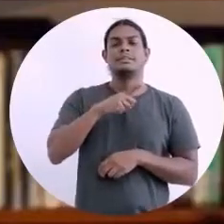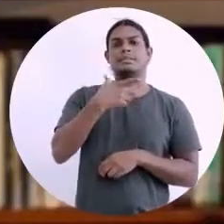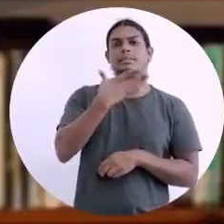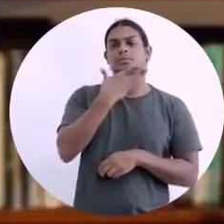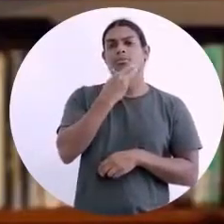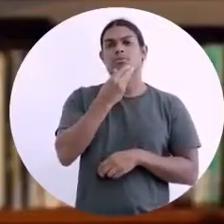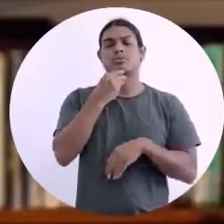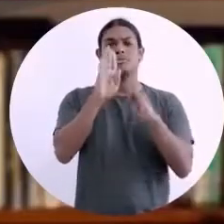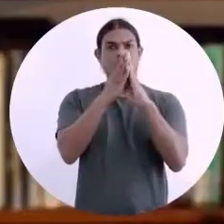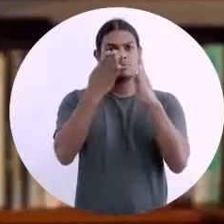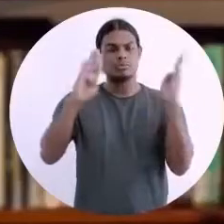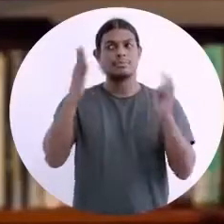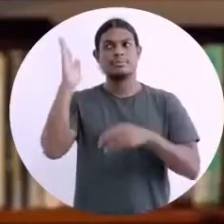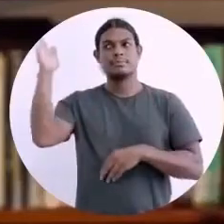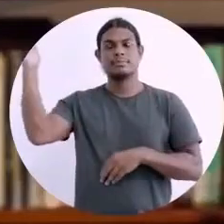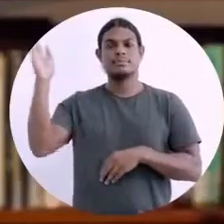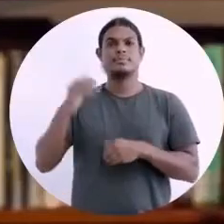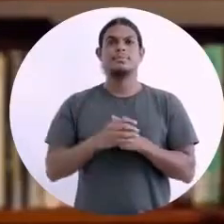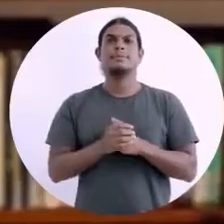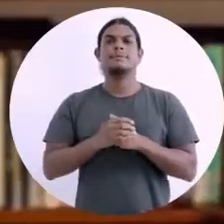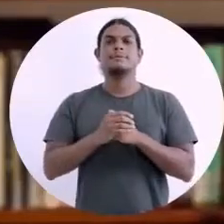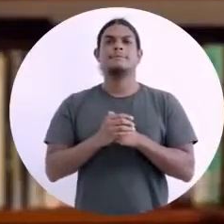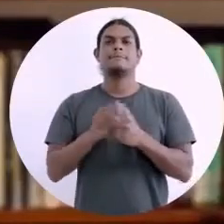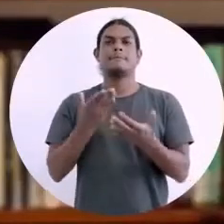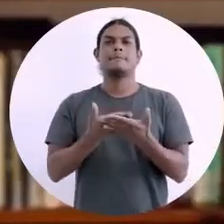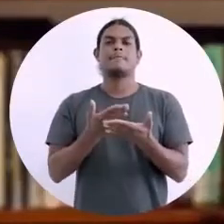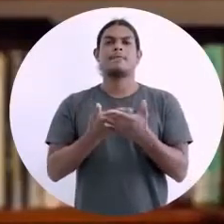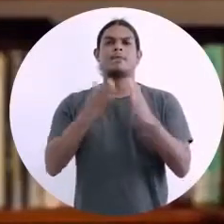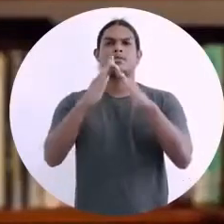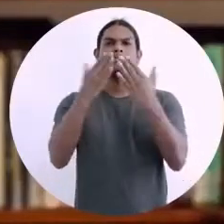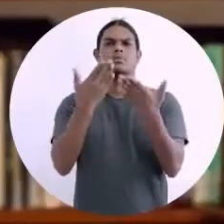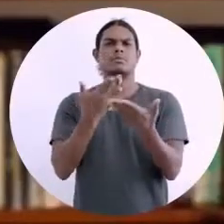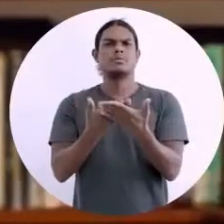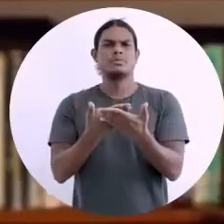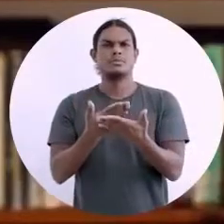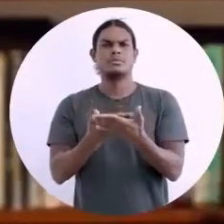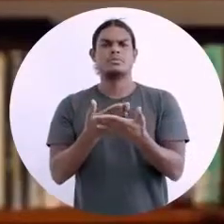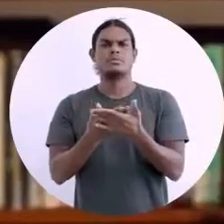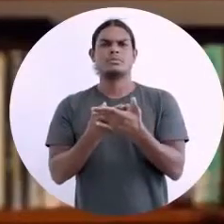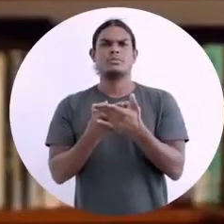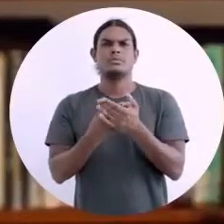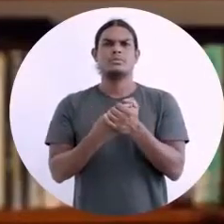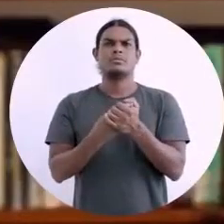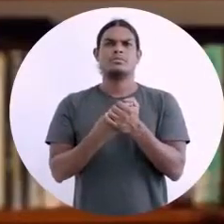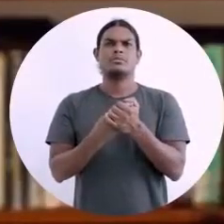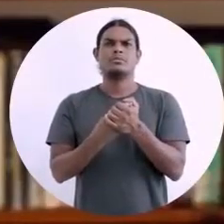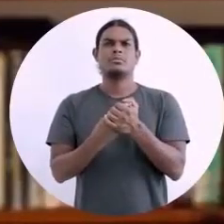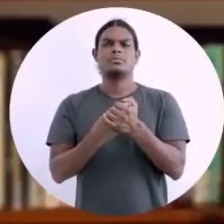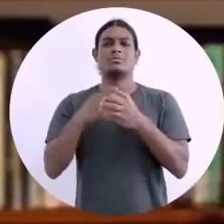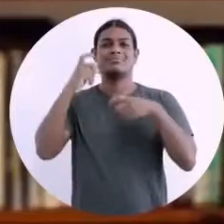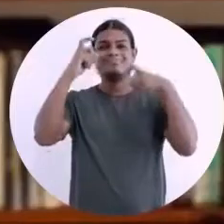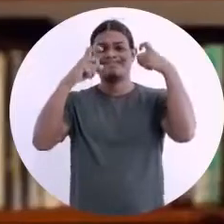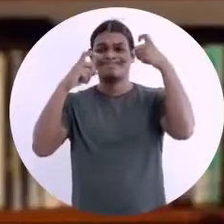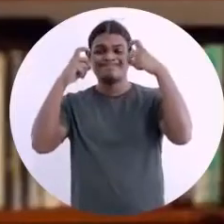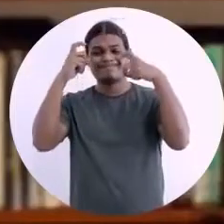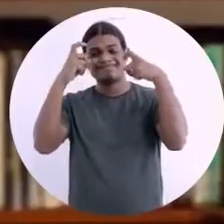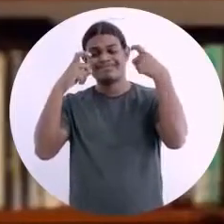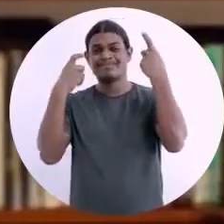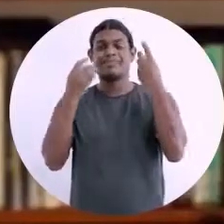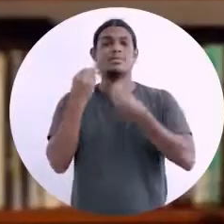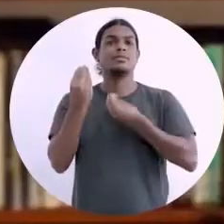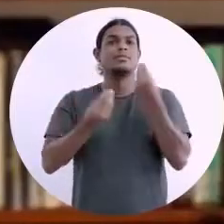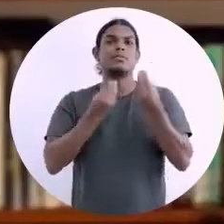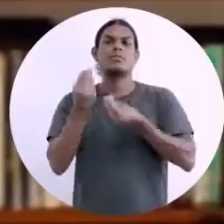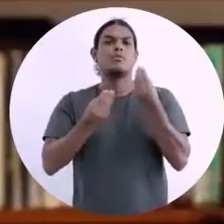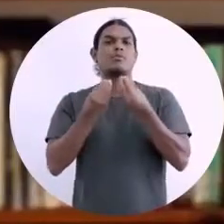Ele era bibliotecário de um colégio e ele estava muito preocupado em como classificar os livros da sua coleção.